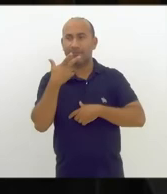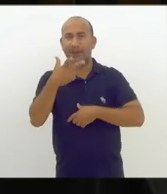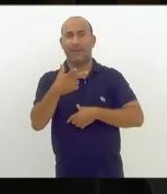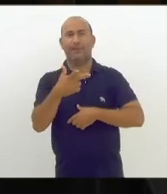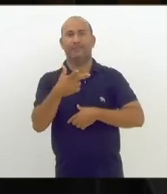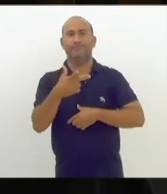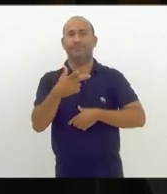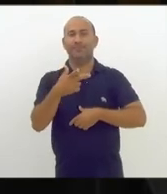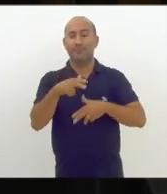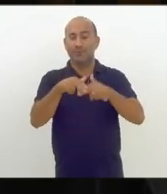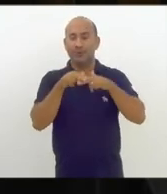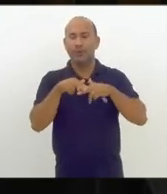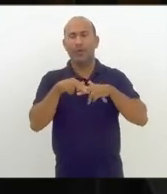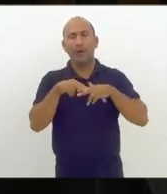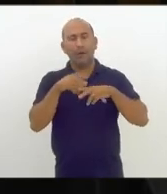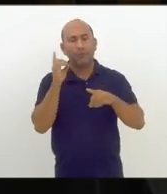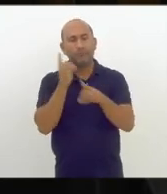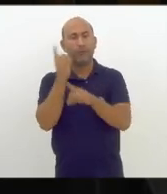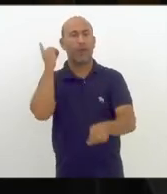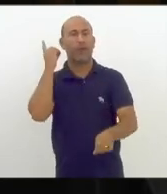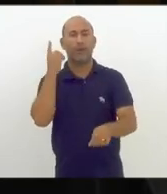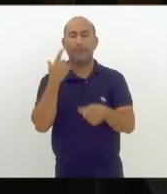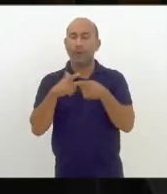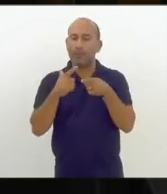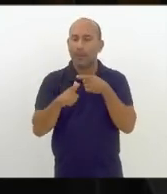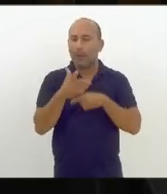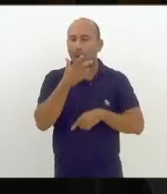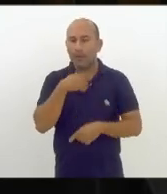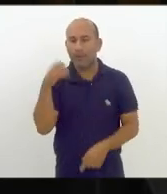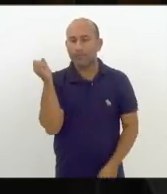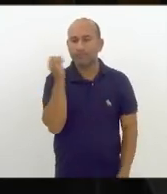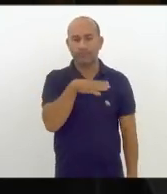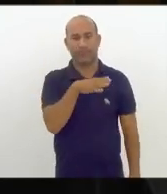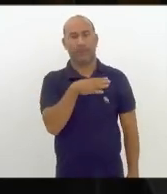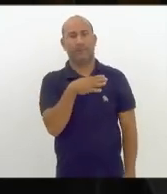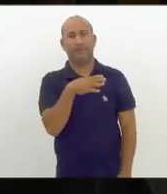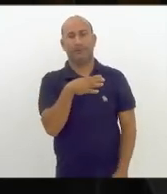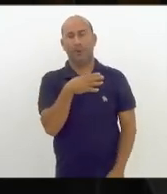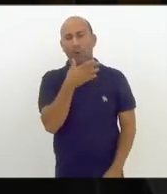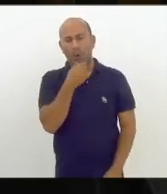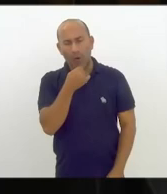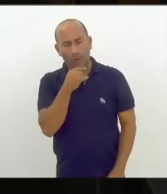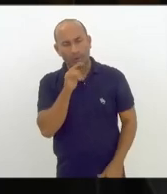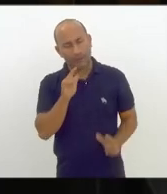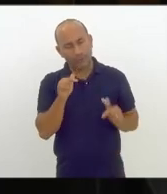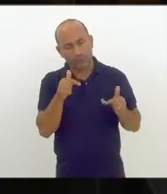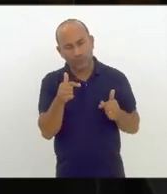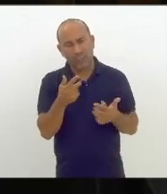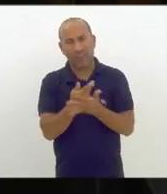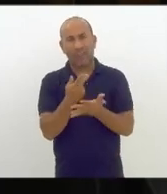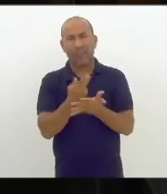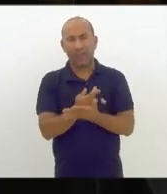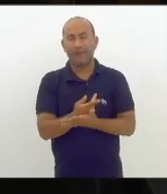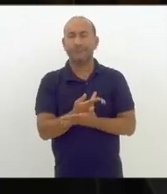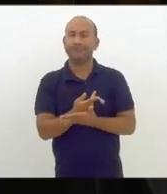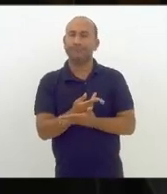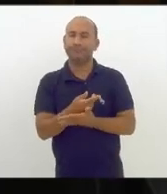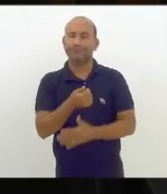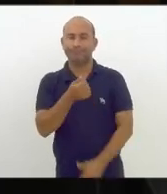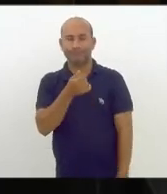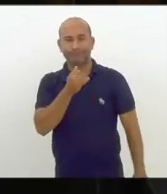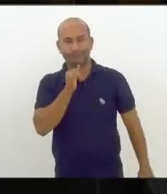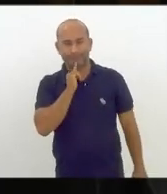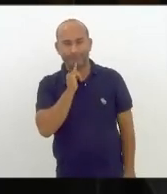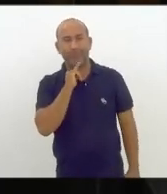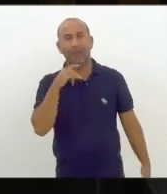para poder identificar esses sinais desses homens abusadores, dessa fábrica de homens abusadores que, infelizmente, ainda existe. E isso